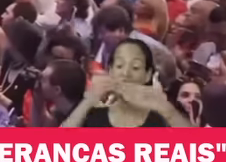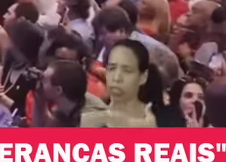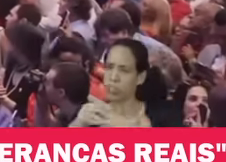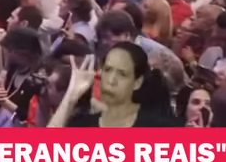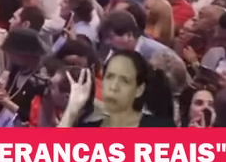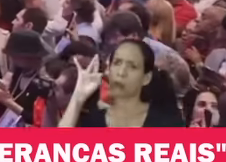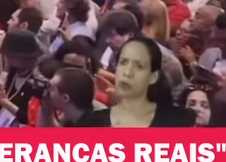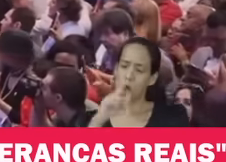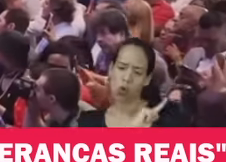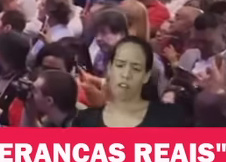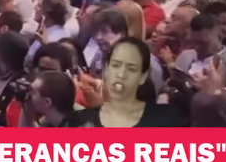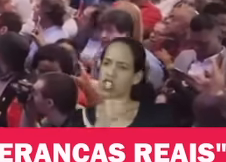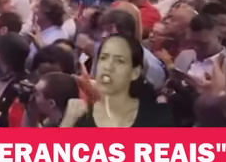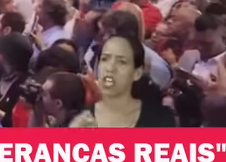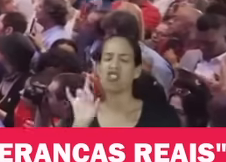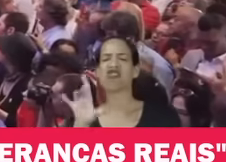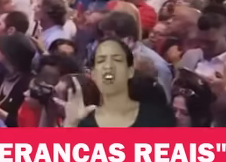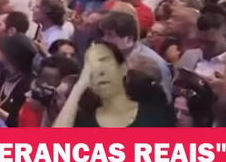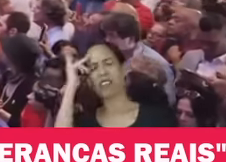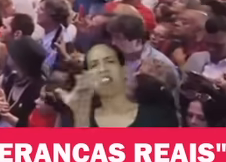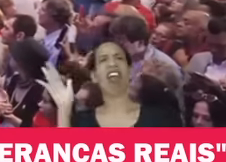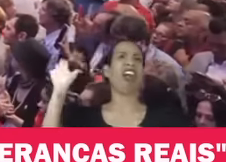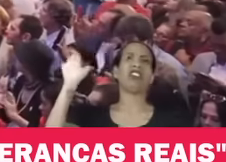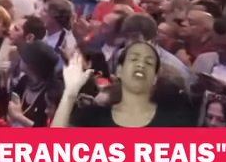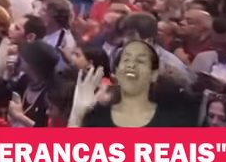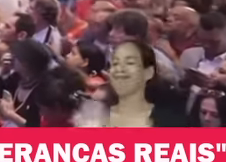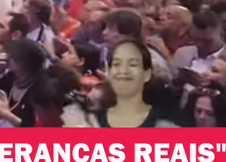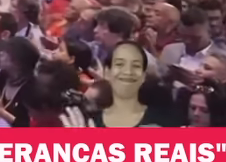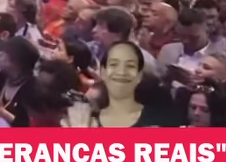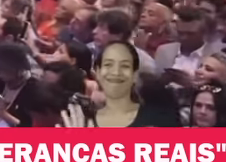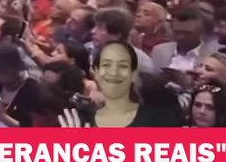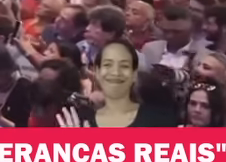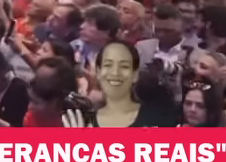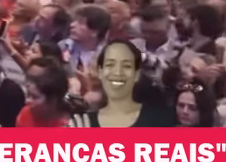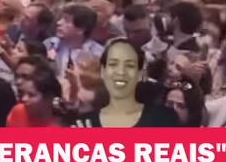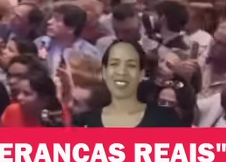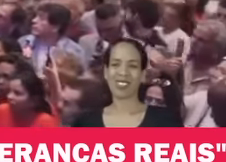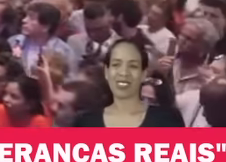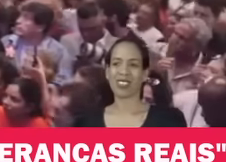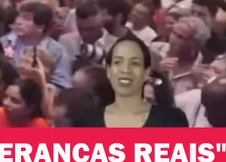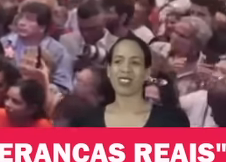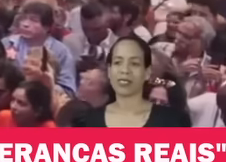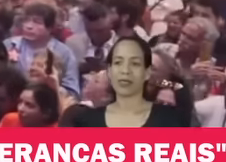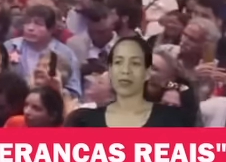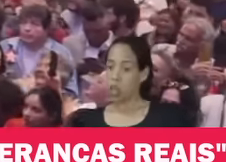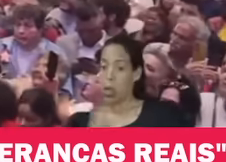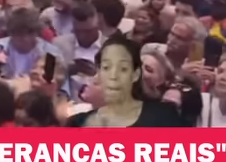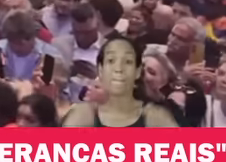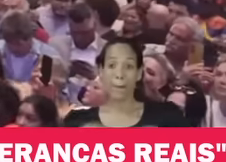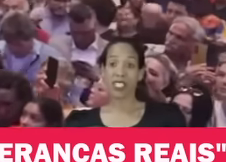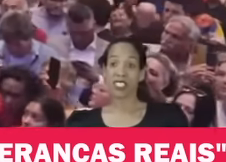no movimento social e não aquele que quer ser candidato apenas. Não aquele que se auto-indica. Nós